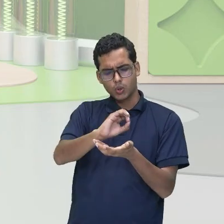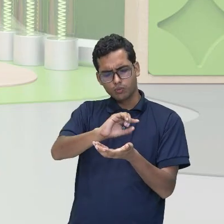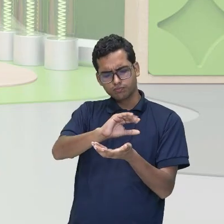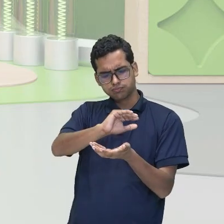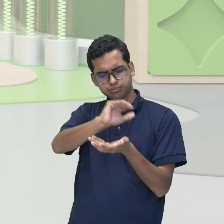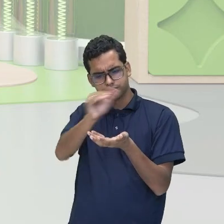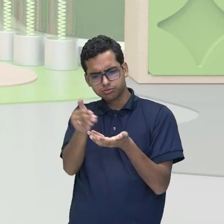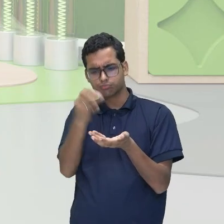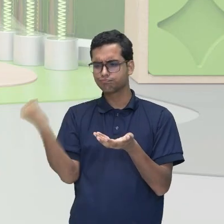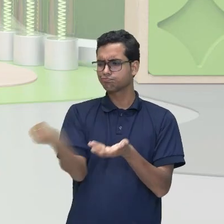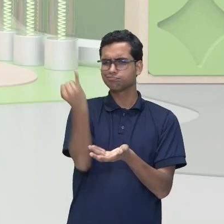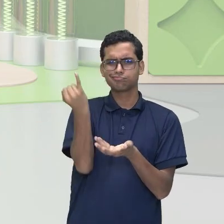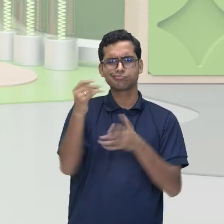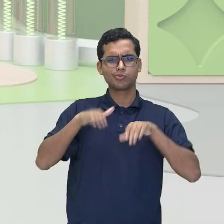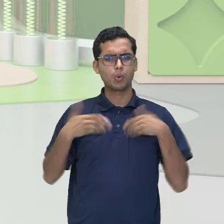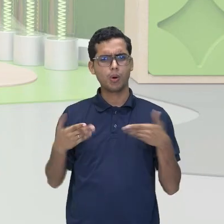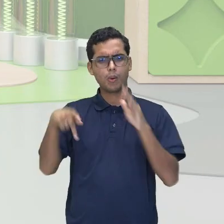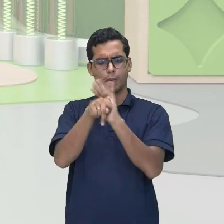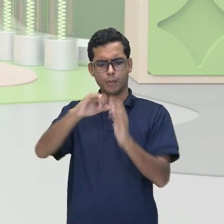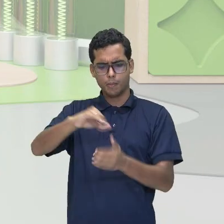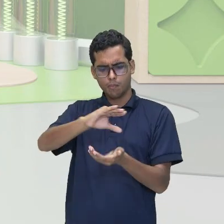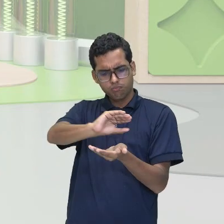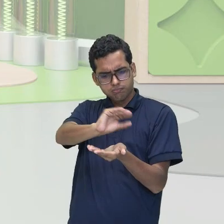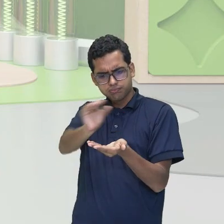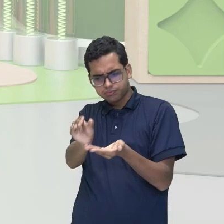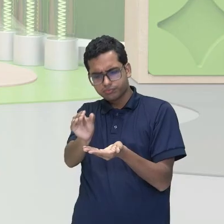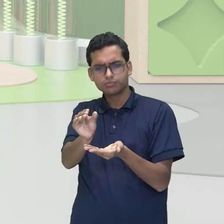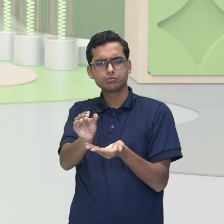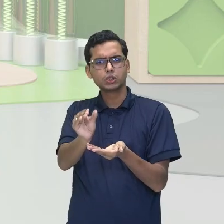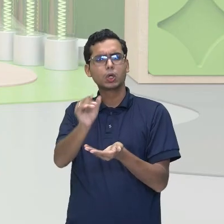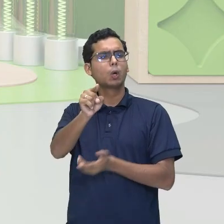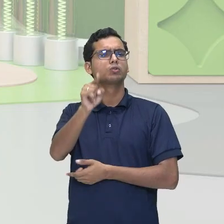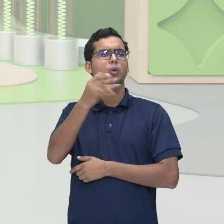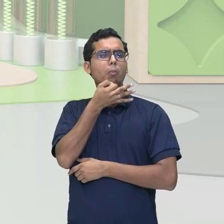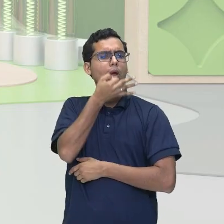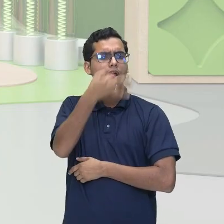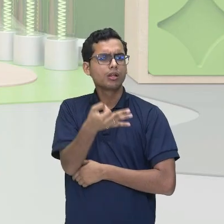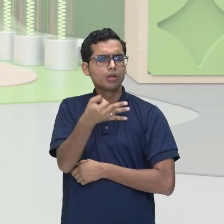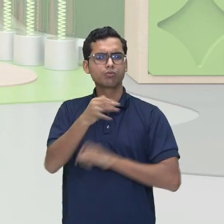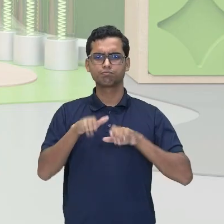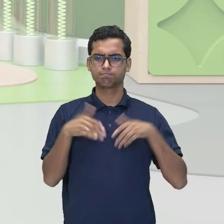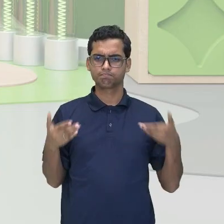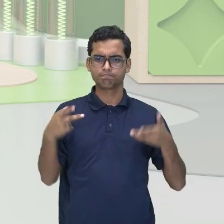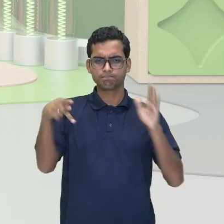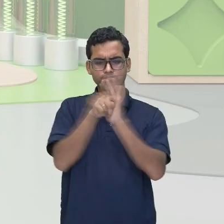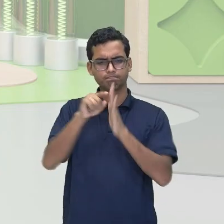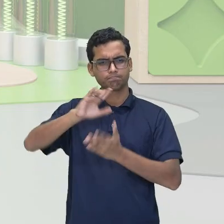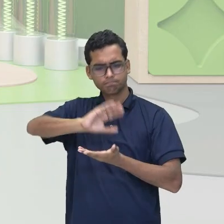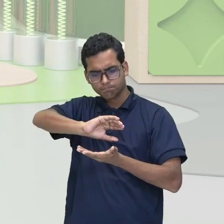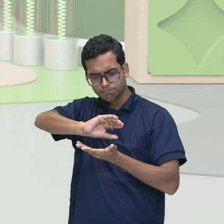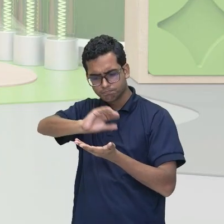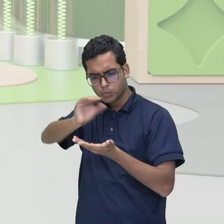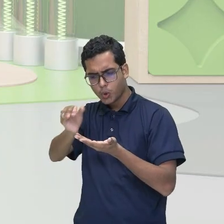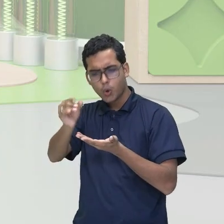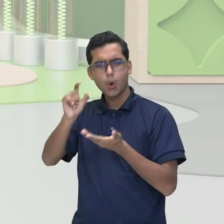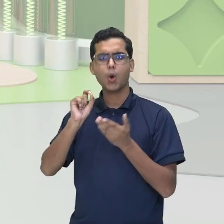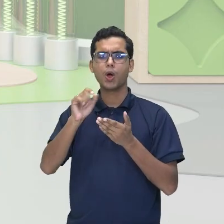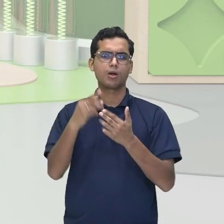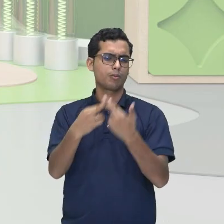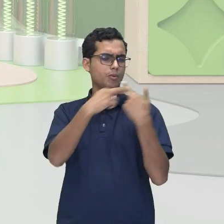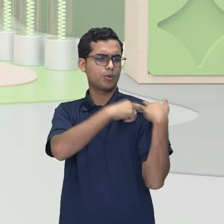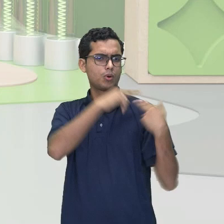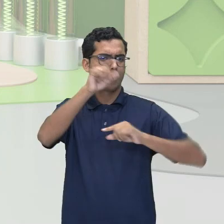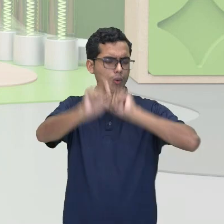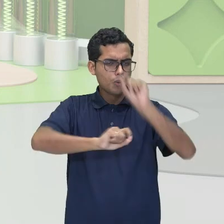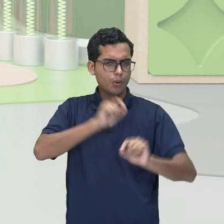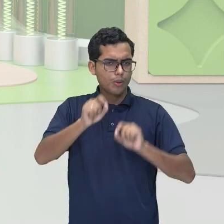dela? Vamos observar aqui a imagem. O que você acha, que essa camada faz?